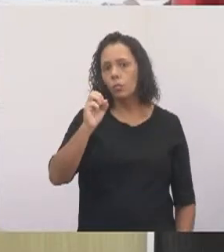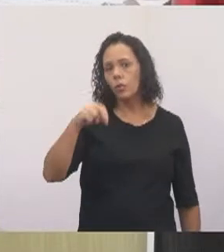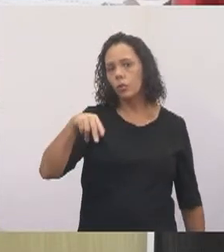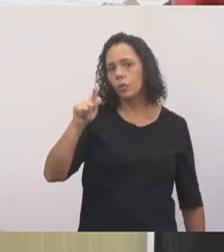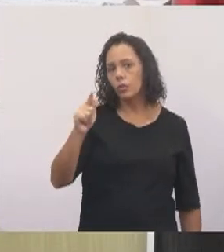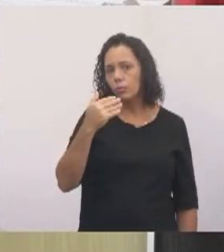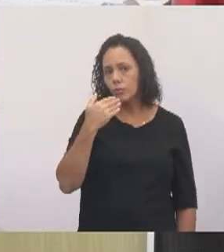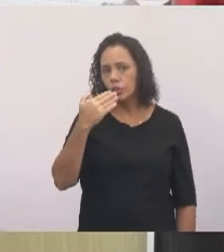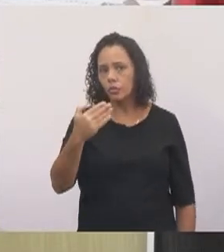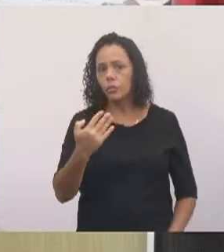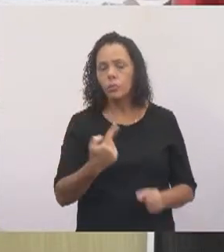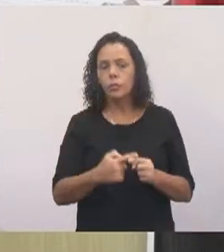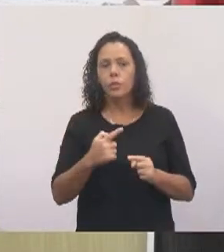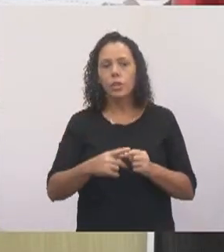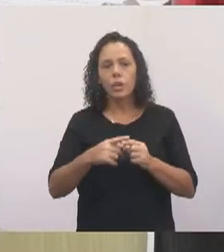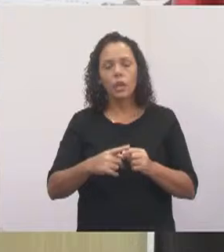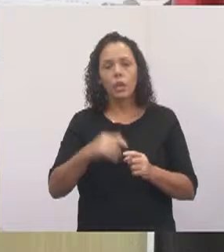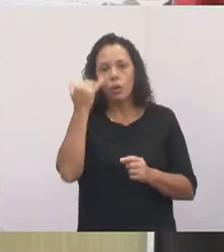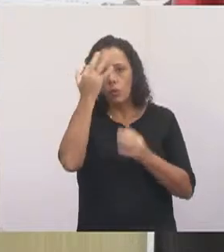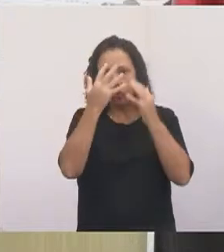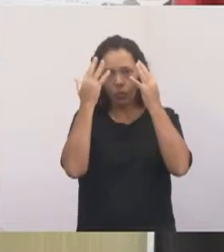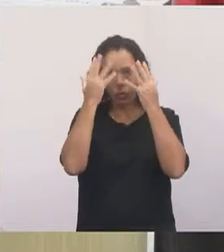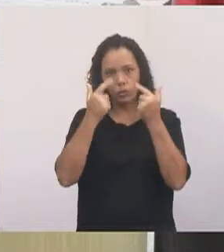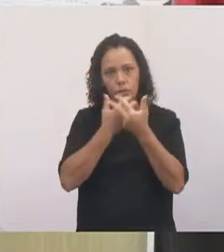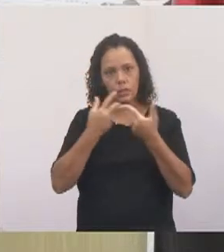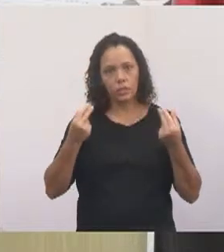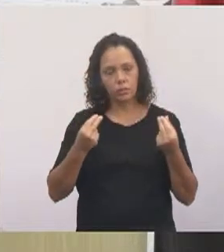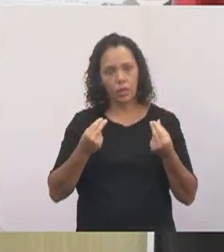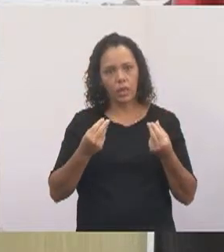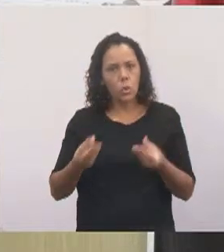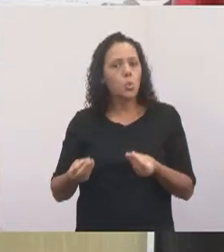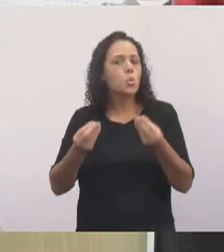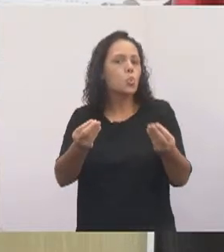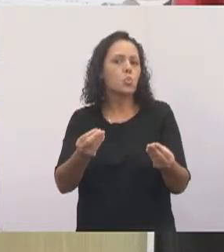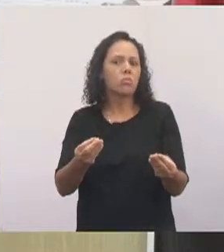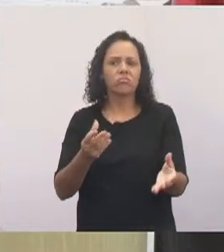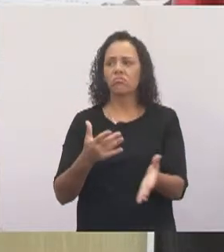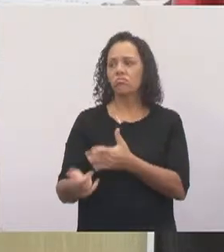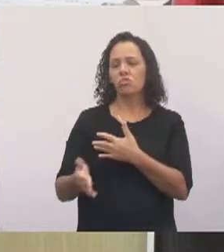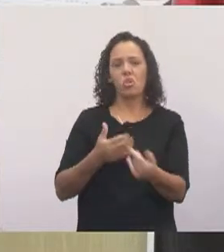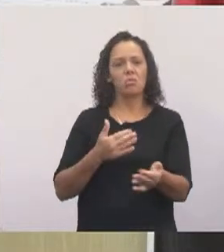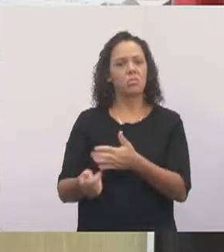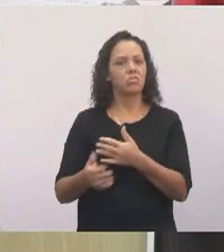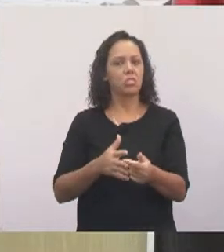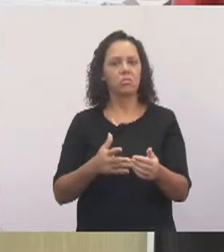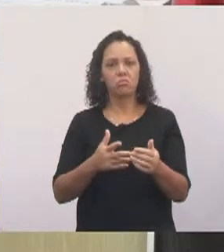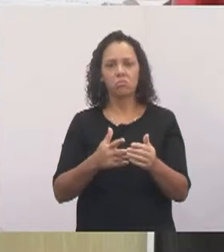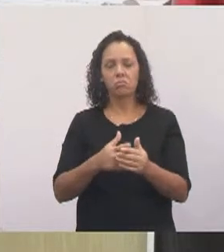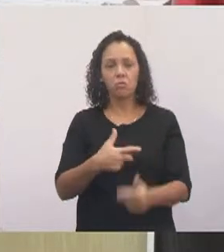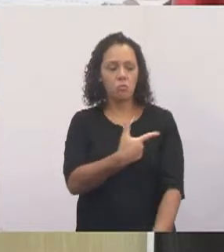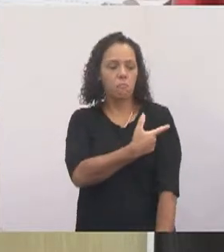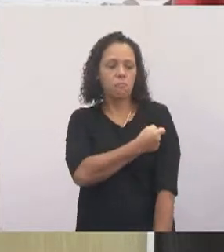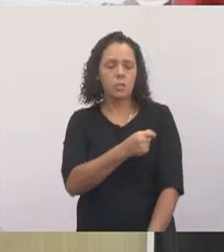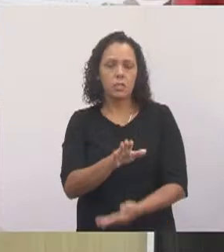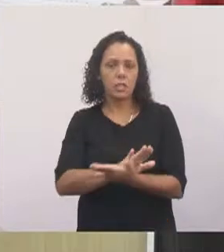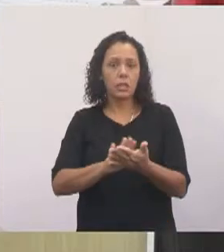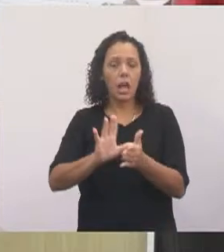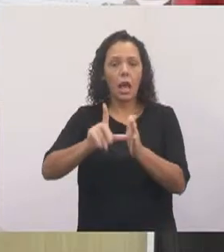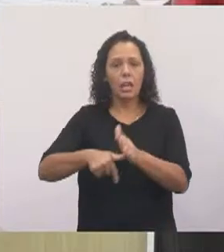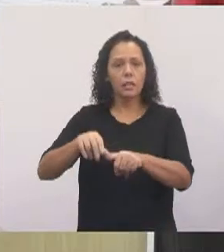pediu. Por quê? Porque doa um animal de qualquer jeito, tem ONG que doa o animal sem castrar e sem vacinar, o animal fica doente, pega